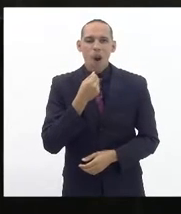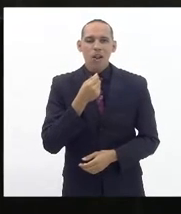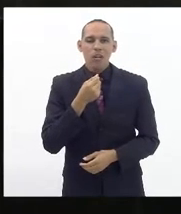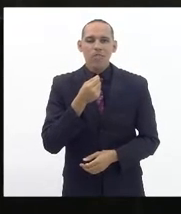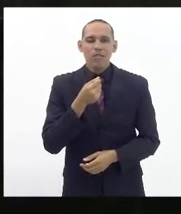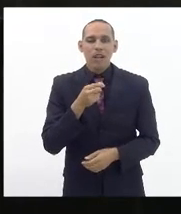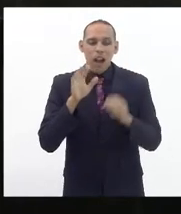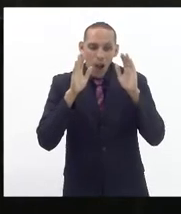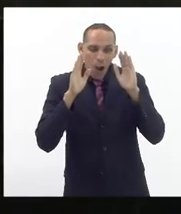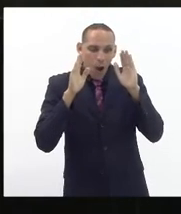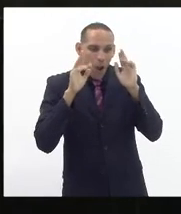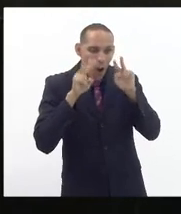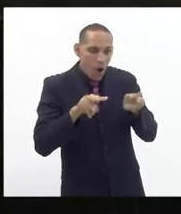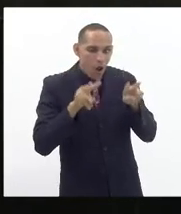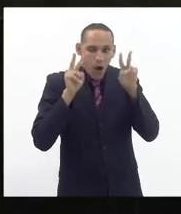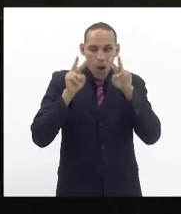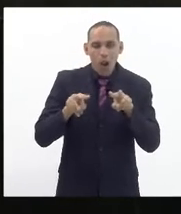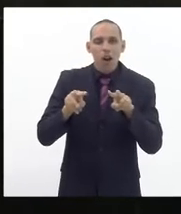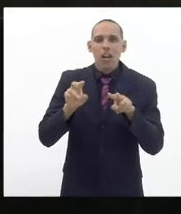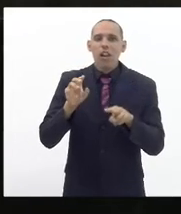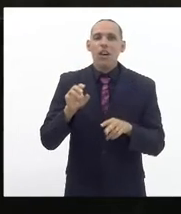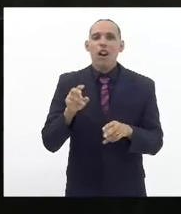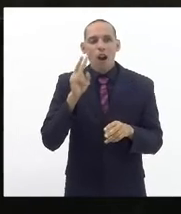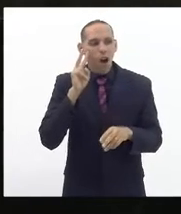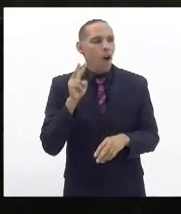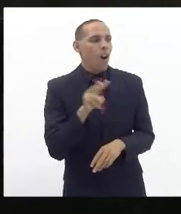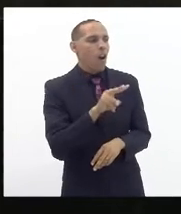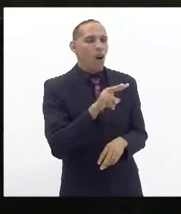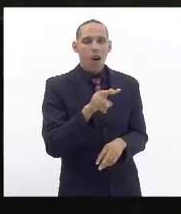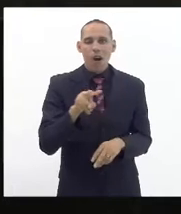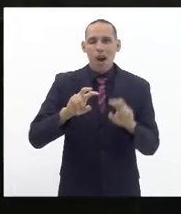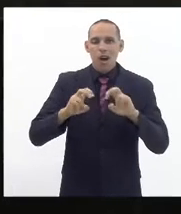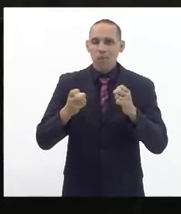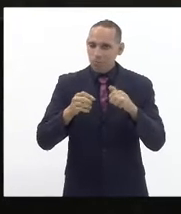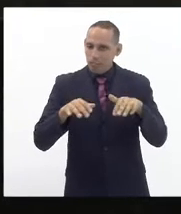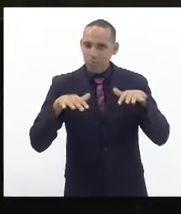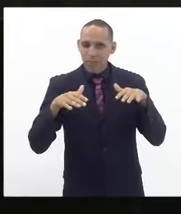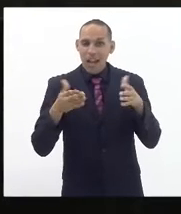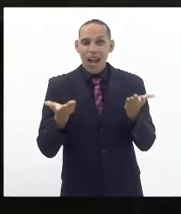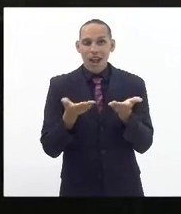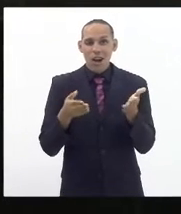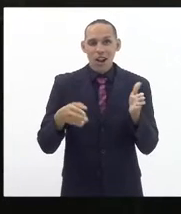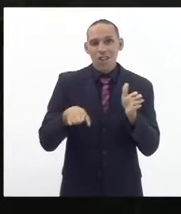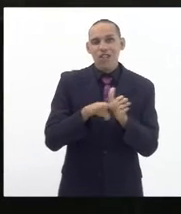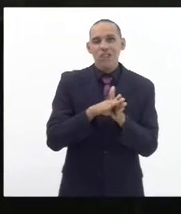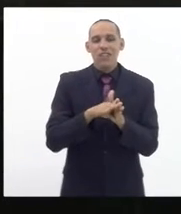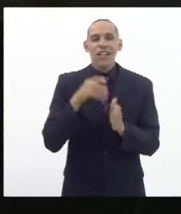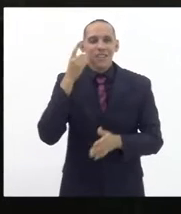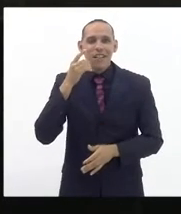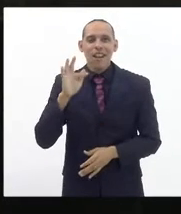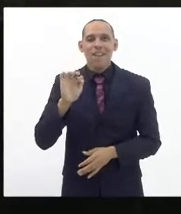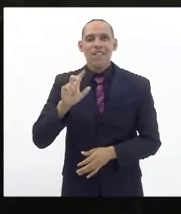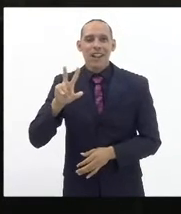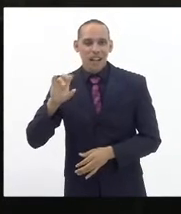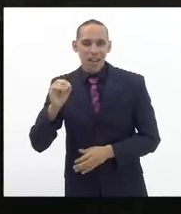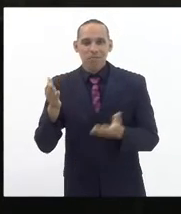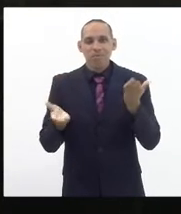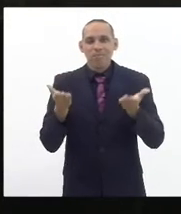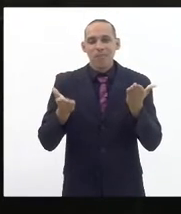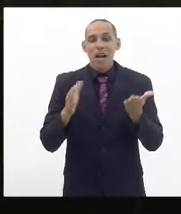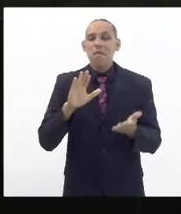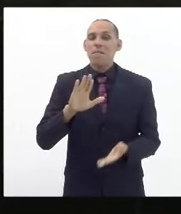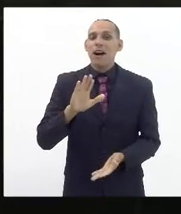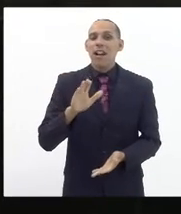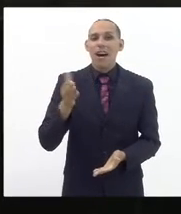nosso olhar. Quando a gente vê aqui, eu olho para esse plenário, agora chegou o deputado Flávio, deu uma equilibrada, mas era